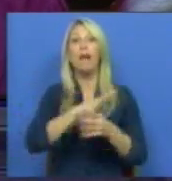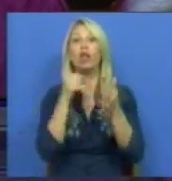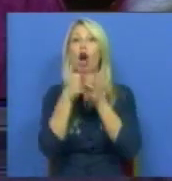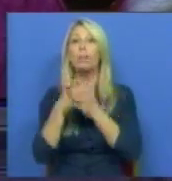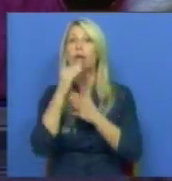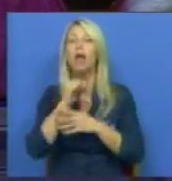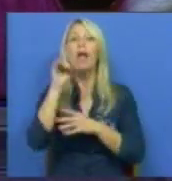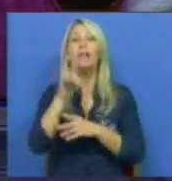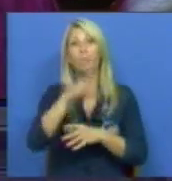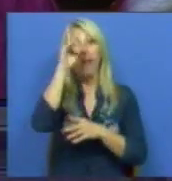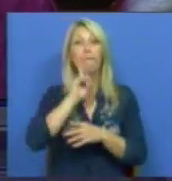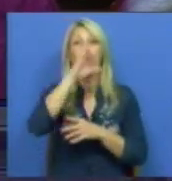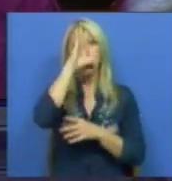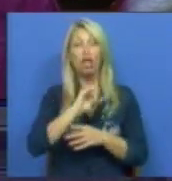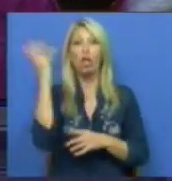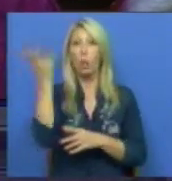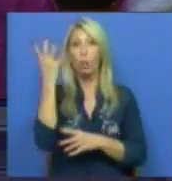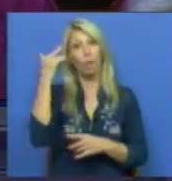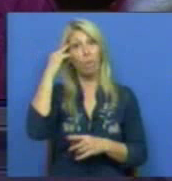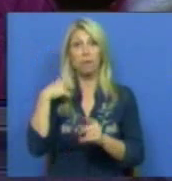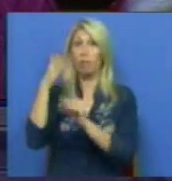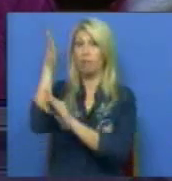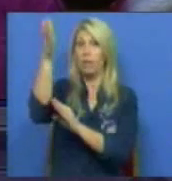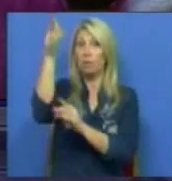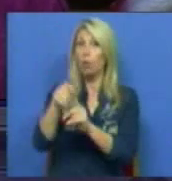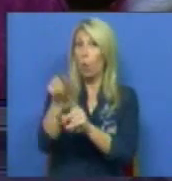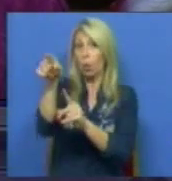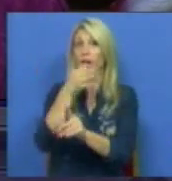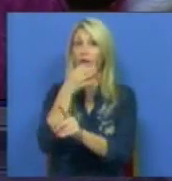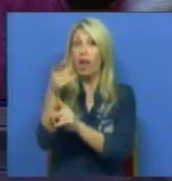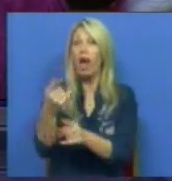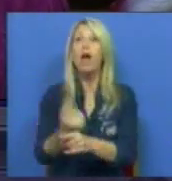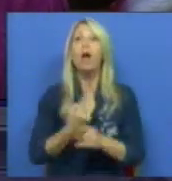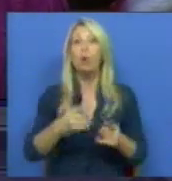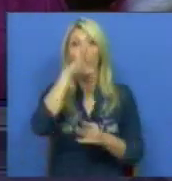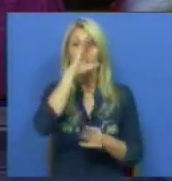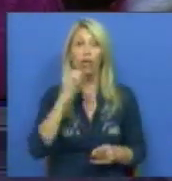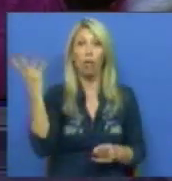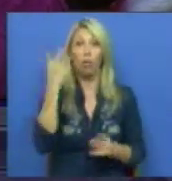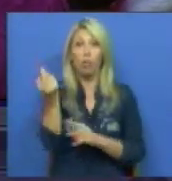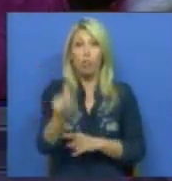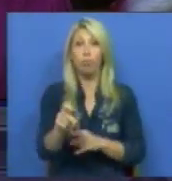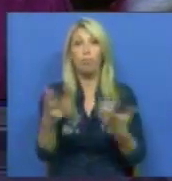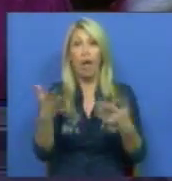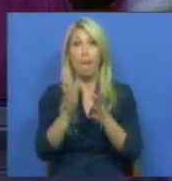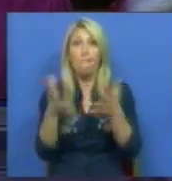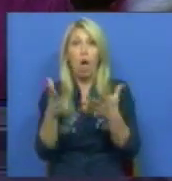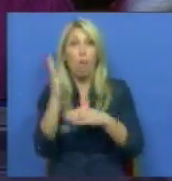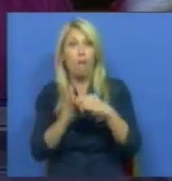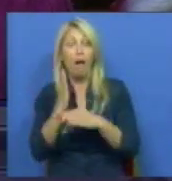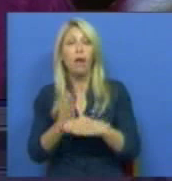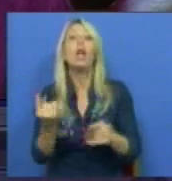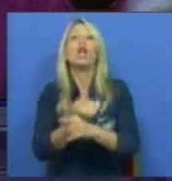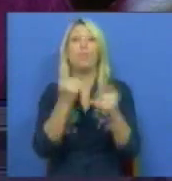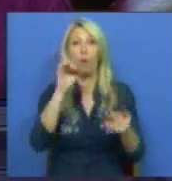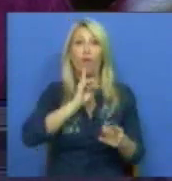pela Ministra da Cultura. Nós julgamos que é consigo que temos que falar deste assunto, até porque o Ministério da Cultura aparece aqui como tendo a grande fatia, e porque foi a Sra.